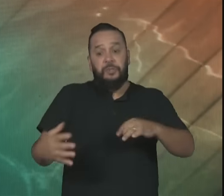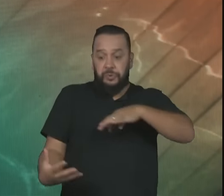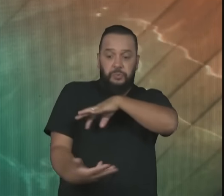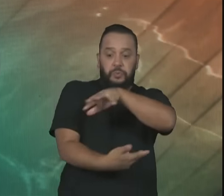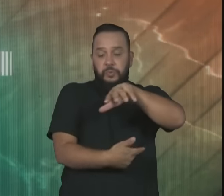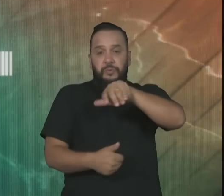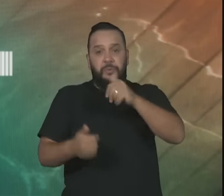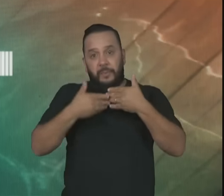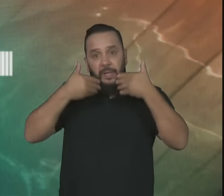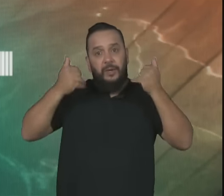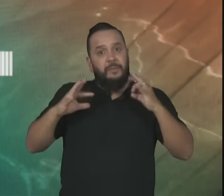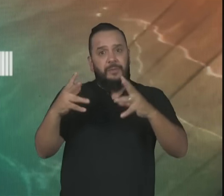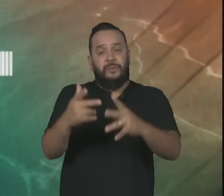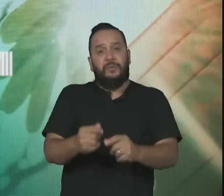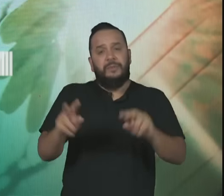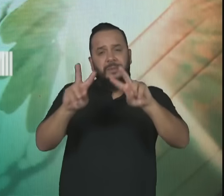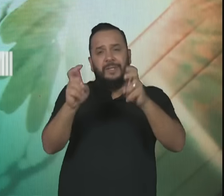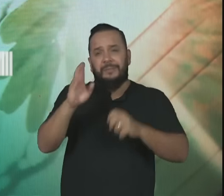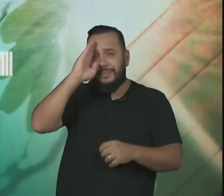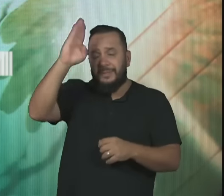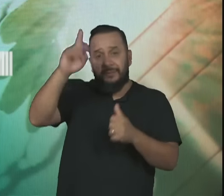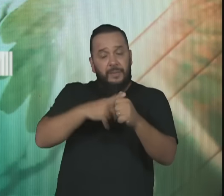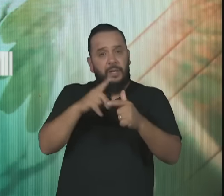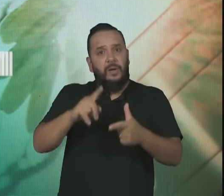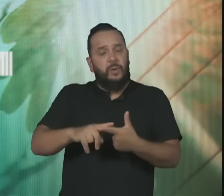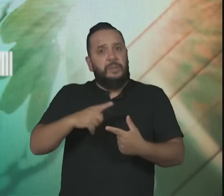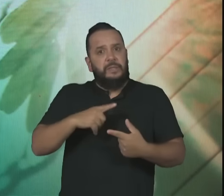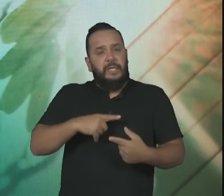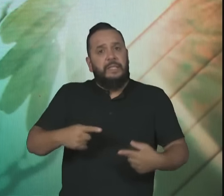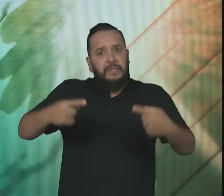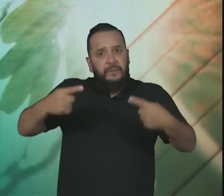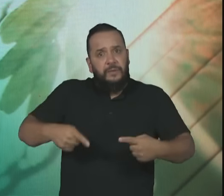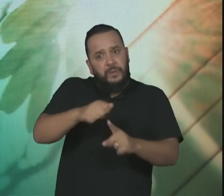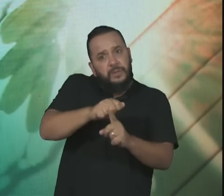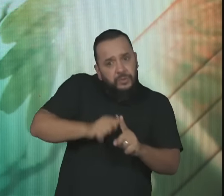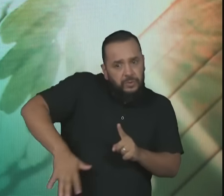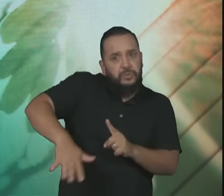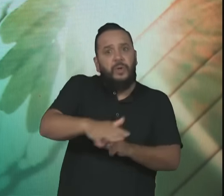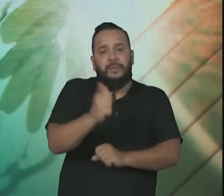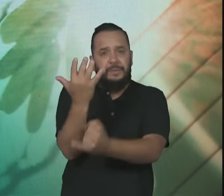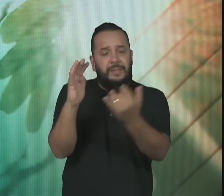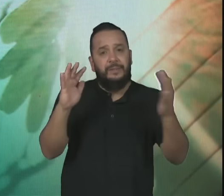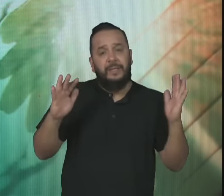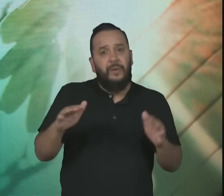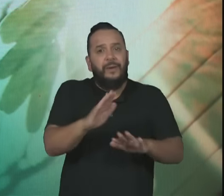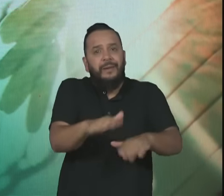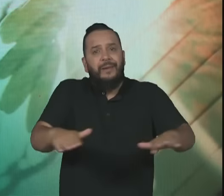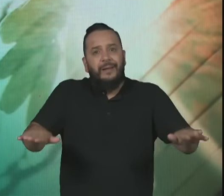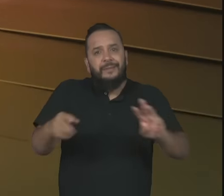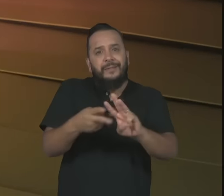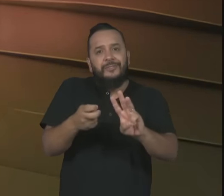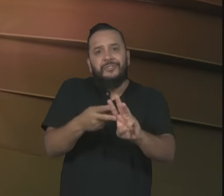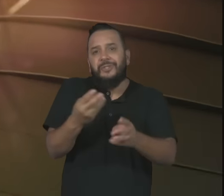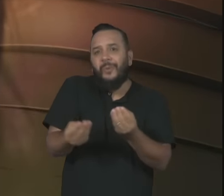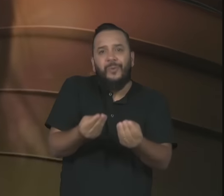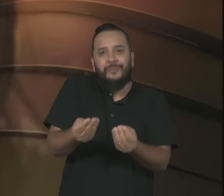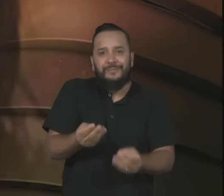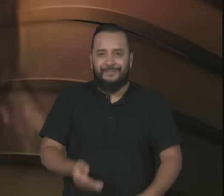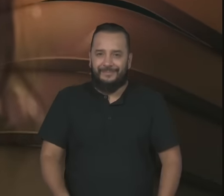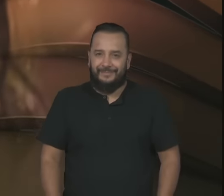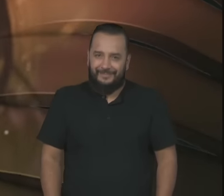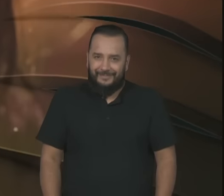Os assuntos principais, os desafios da área socioambiental e a infância de meninas e meninos indígenas.